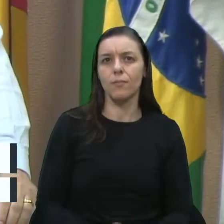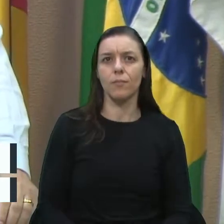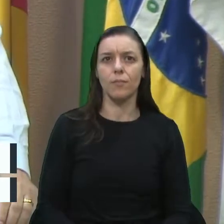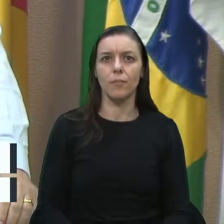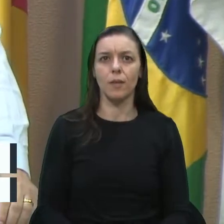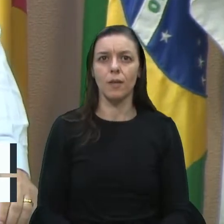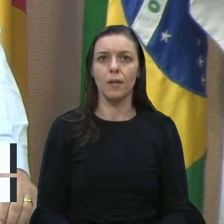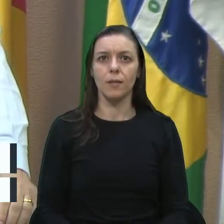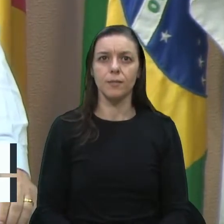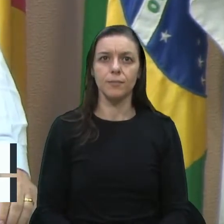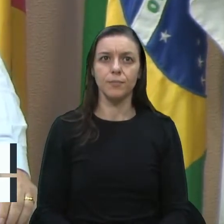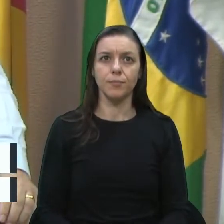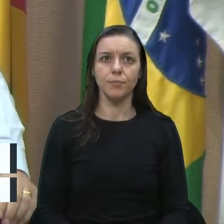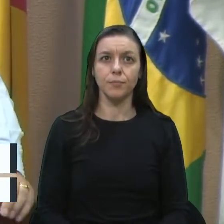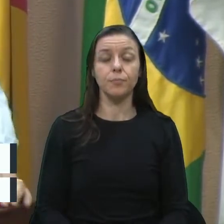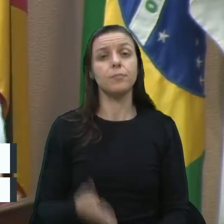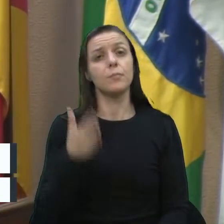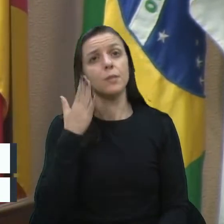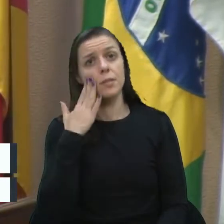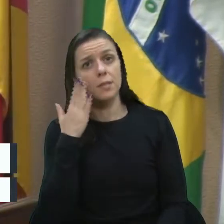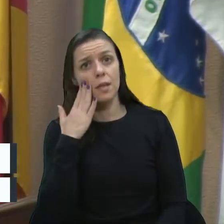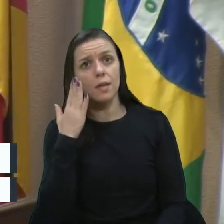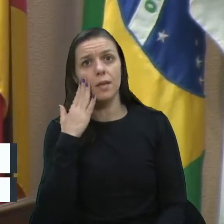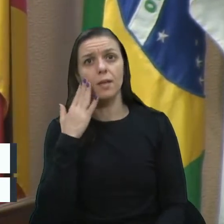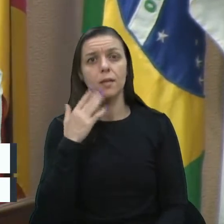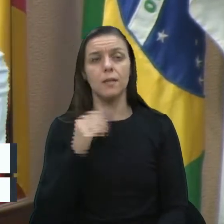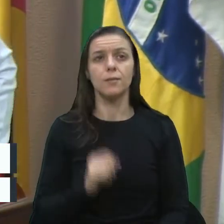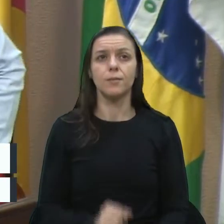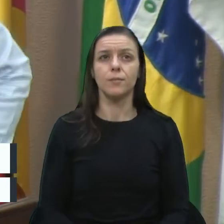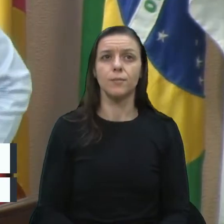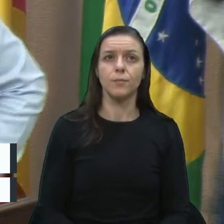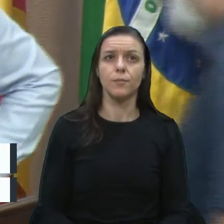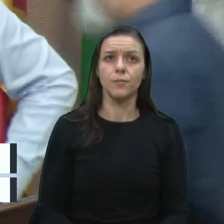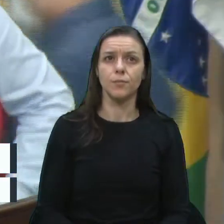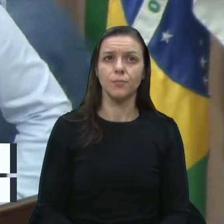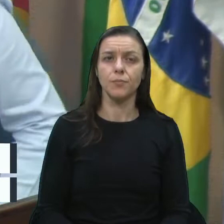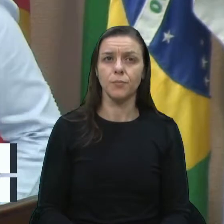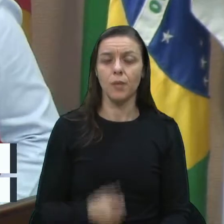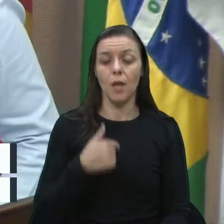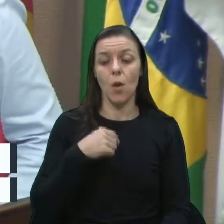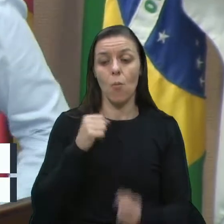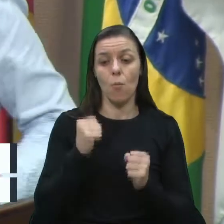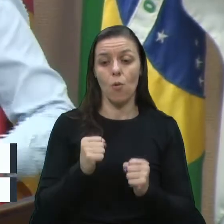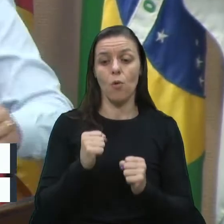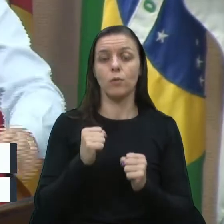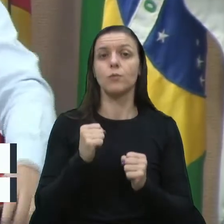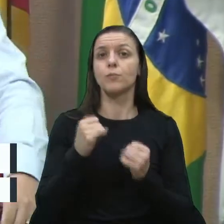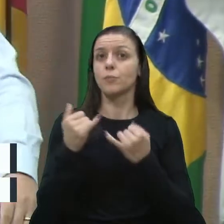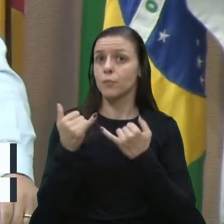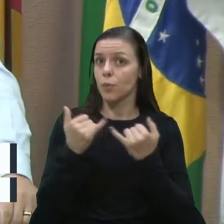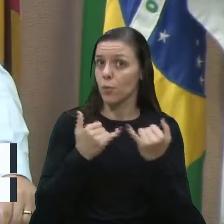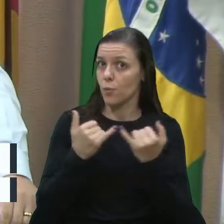dessas situações. E a gente sabe, e eu posso dar até como exemplo,